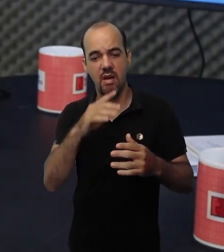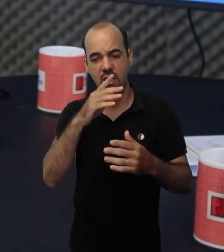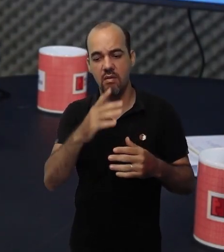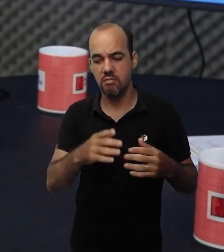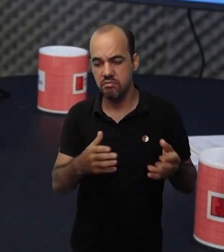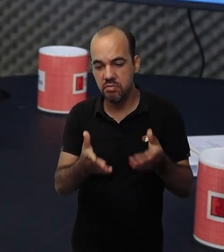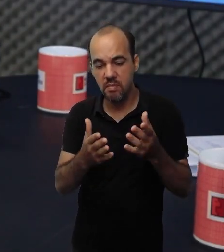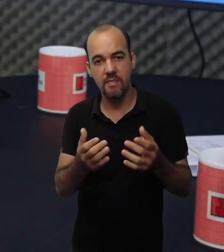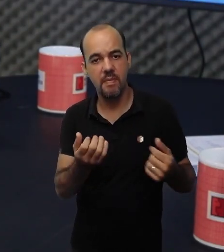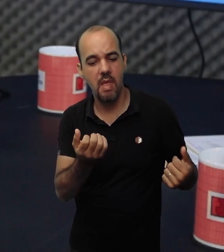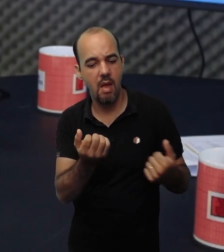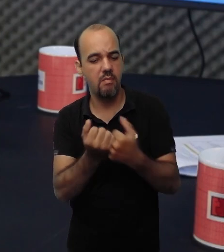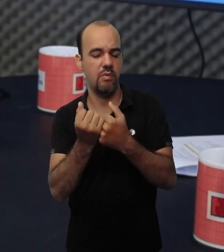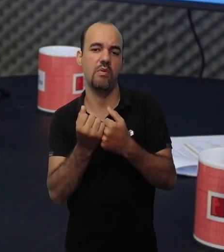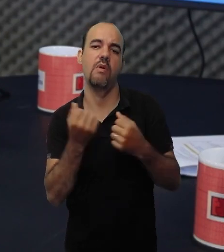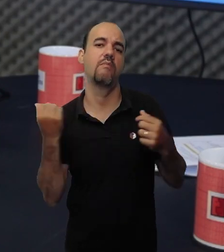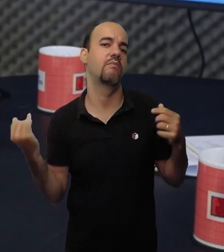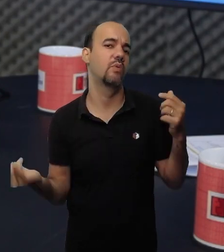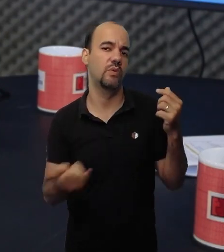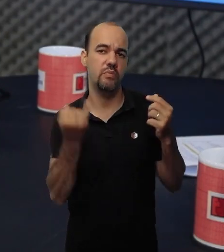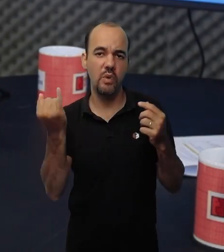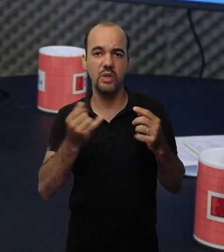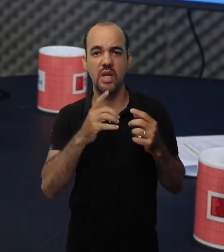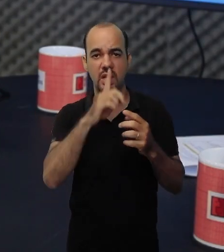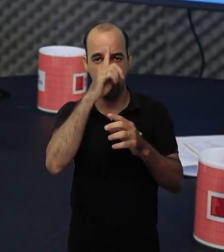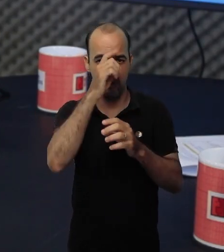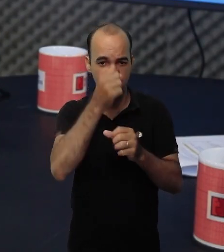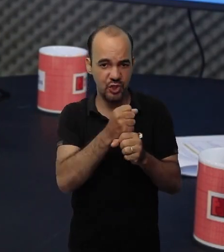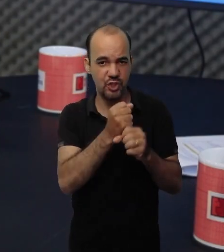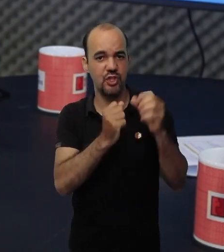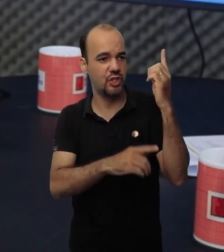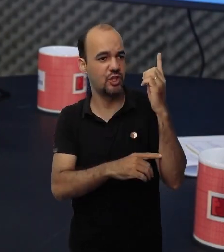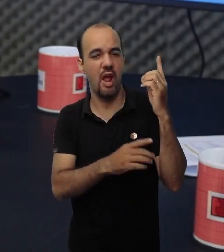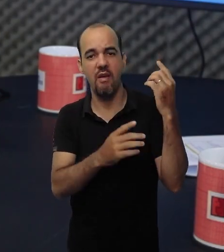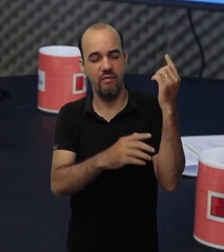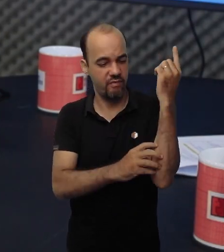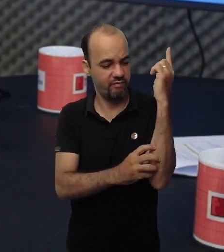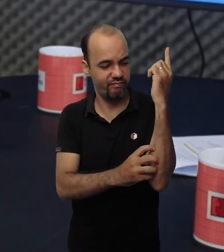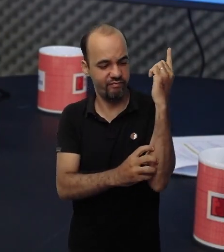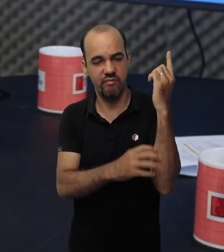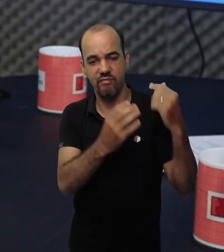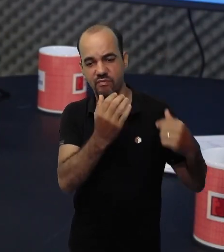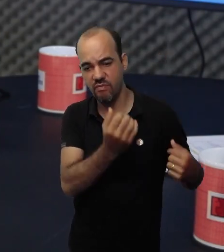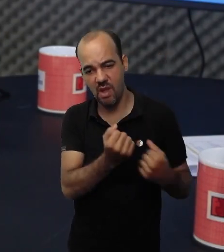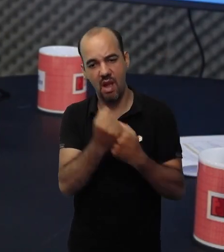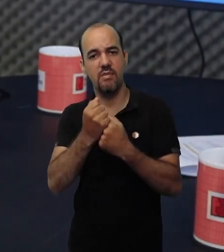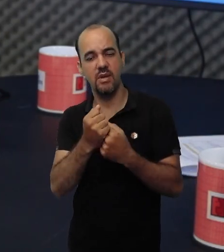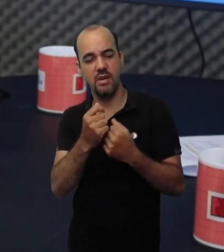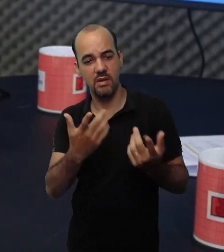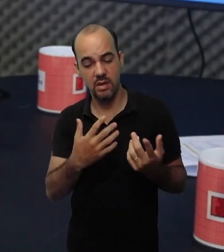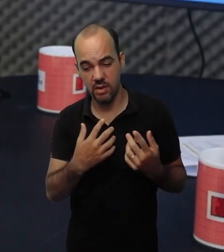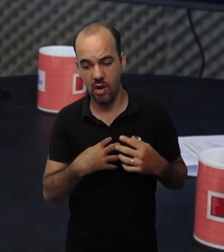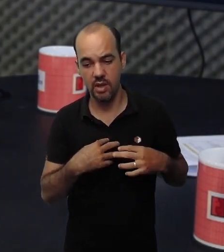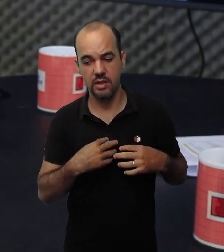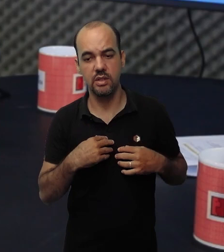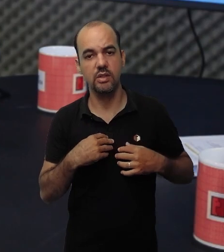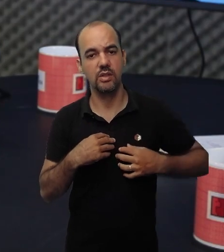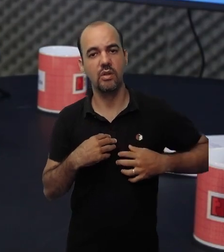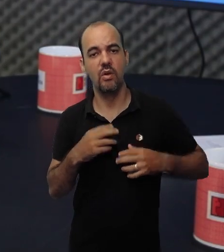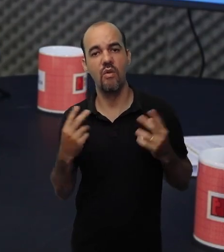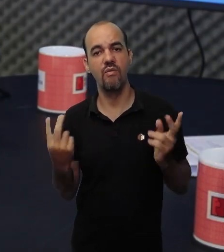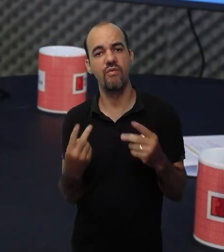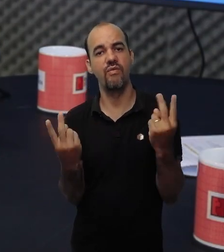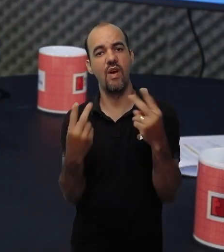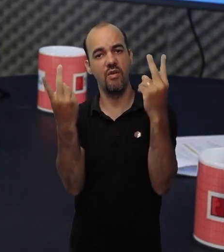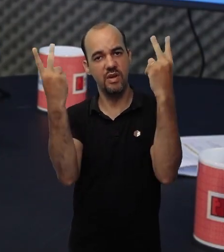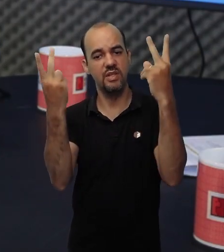Então, é muito importante essa parte de comunicação para nós, professores, que a gente acaba sendo reconhecido, né? Todo mundo